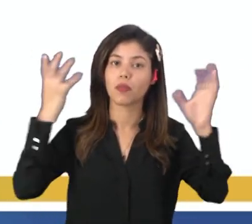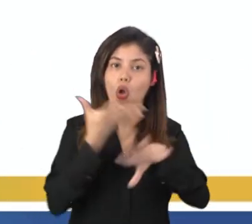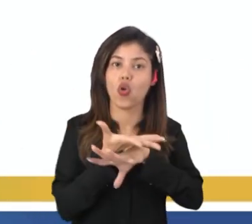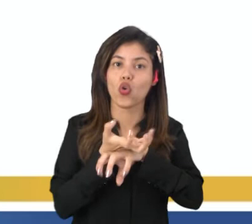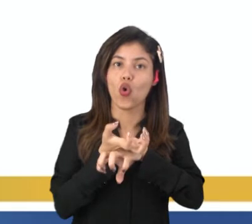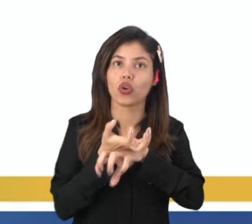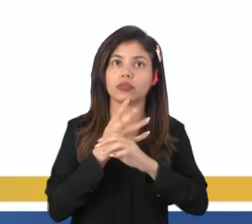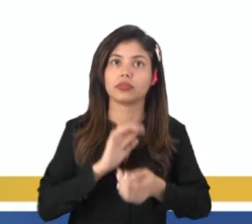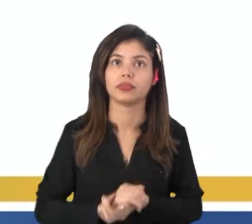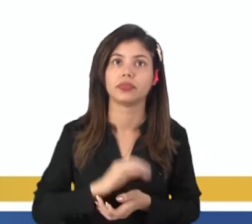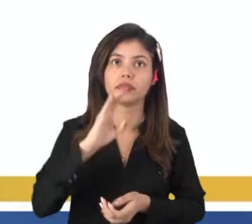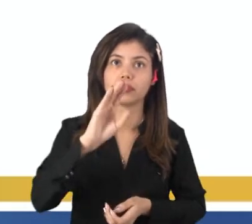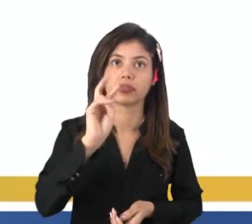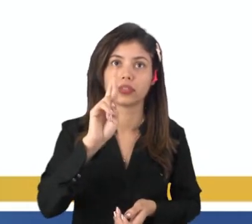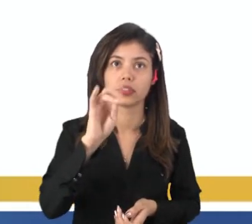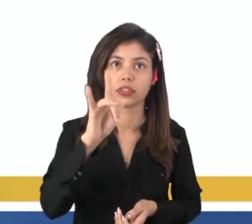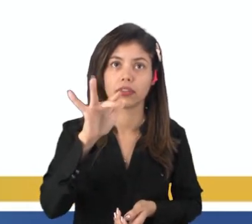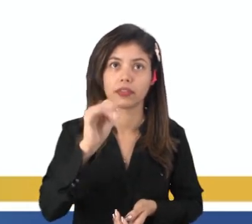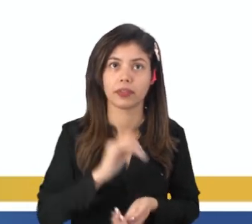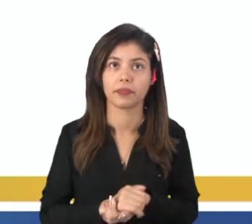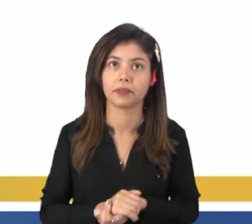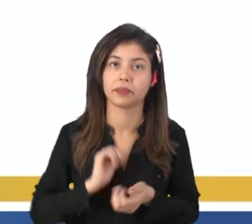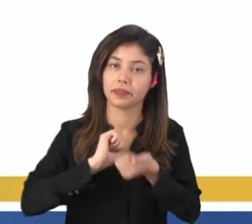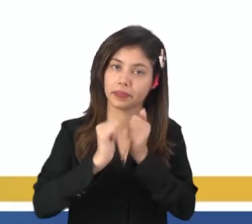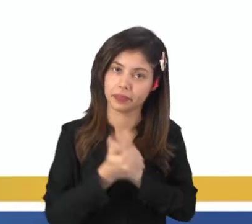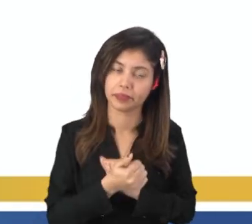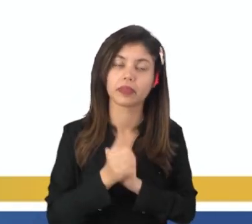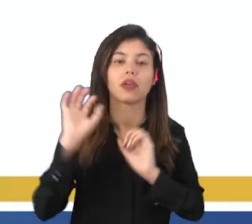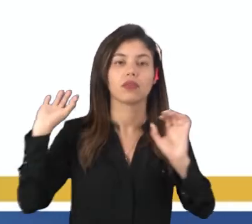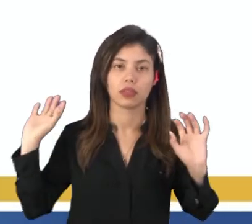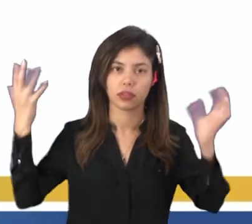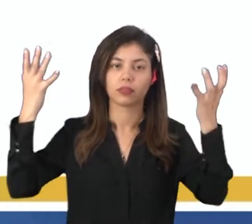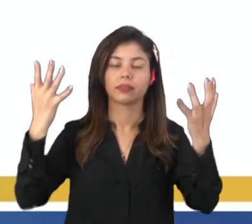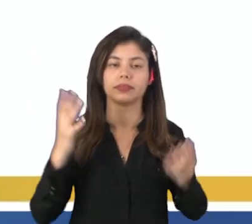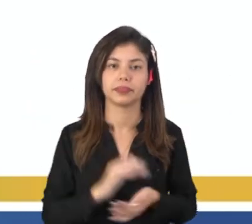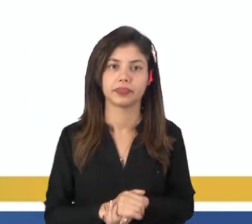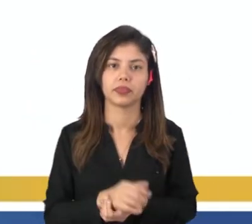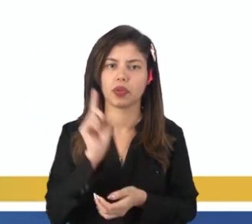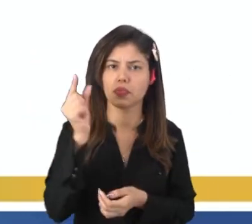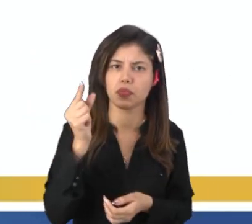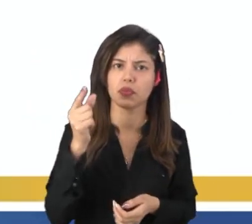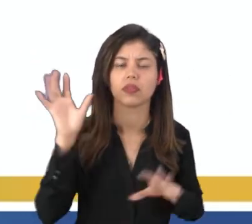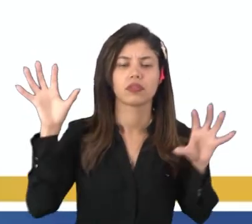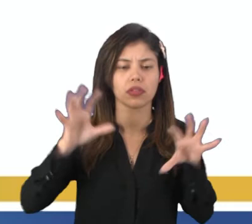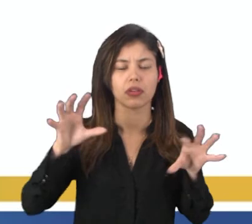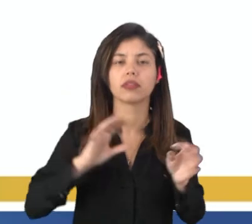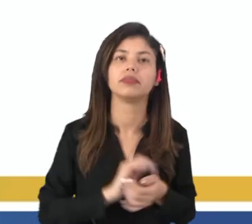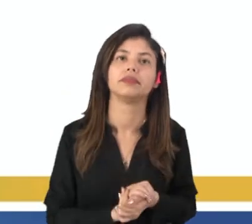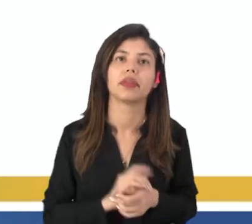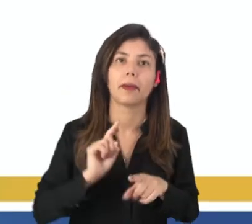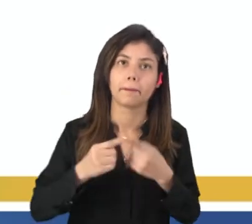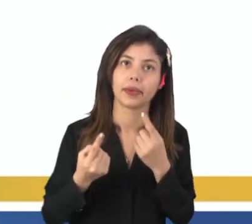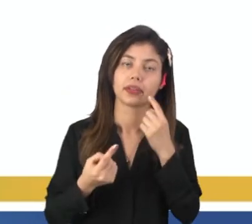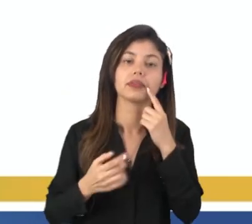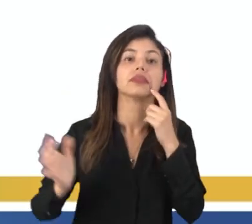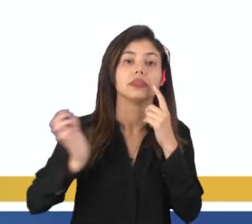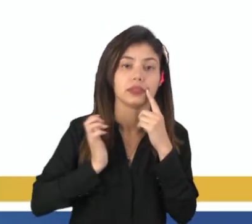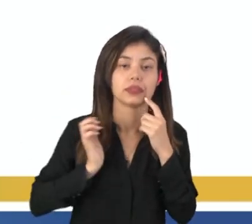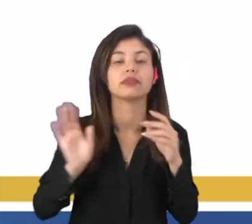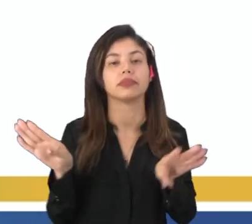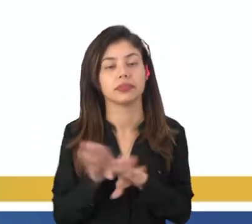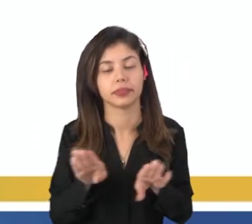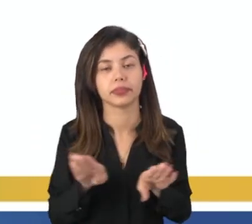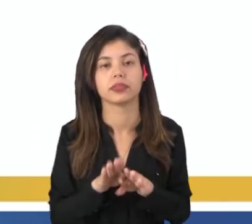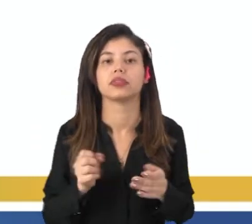plantas são chamadas de xerófilas, porque elas são adaptadas a esse clima seco, árido, com pouca disponibilidade de água. Mas é um bioma muito rico,